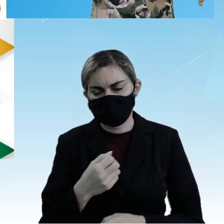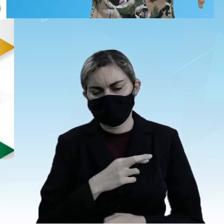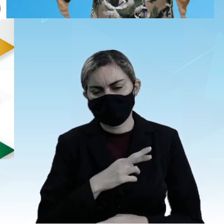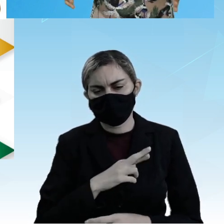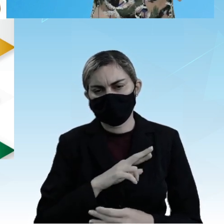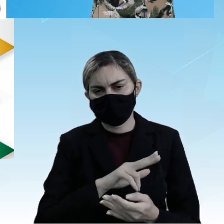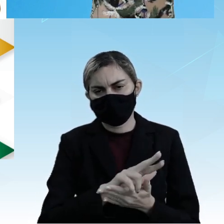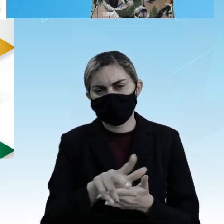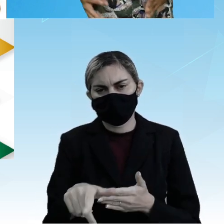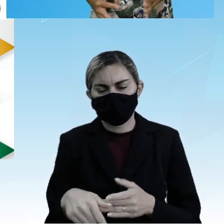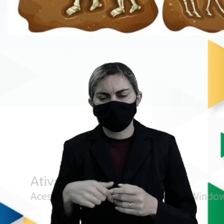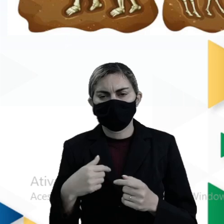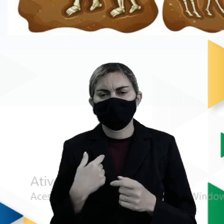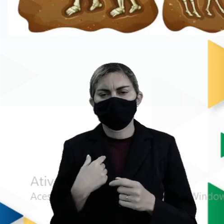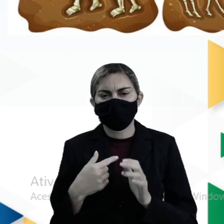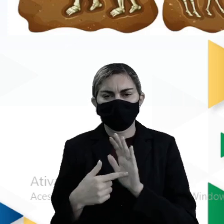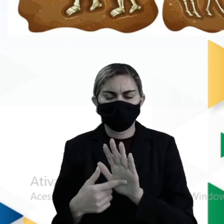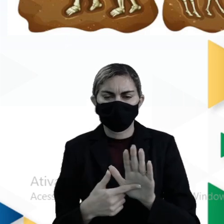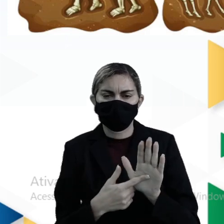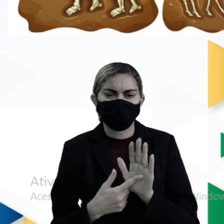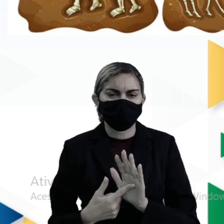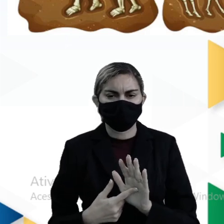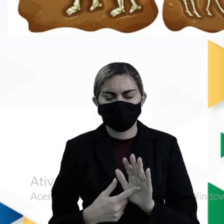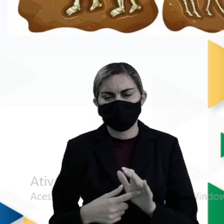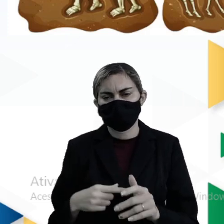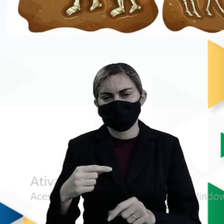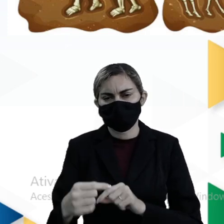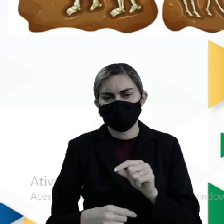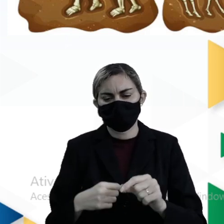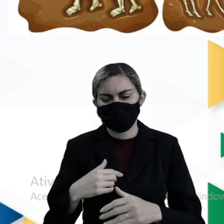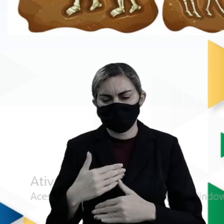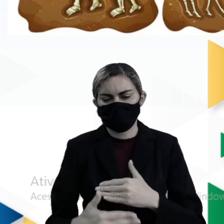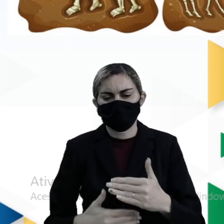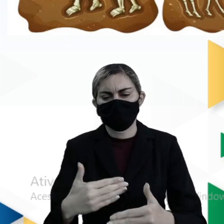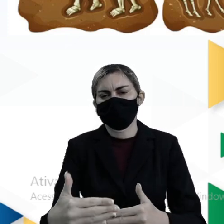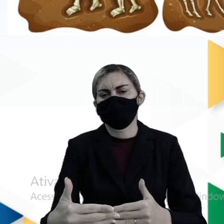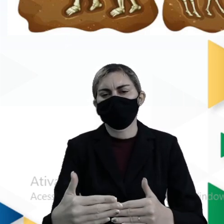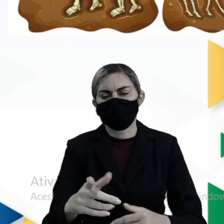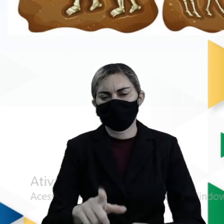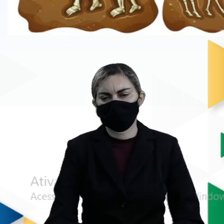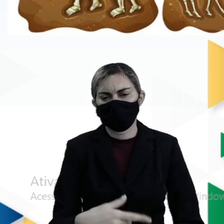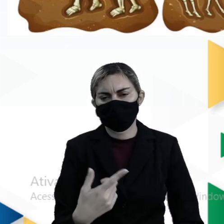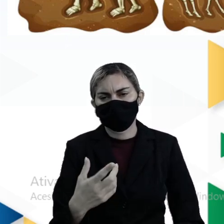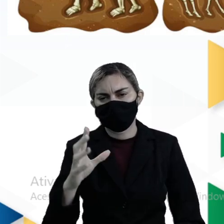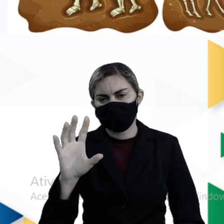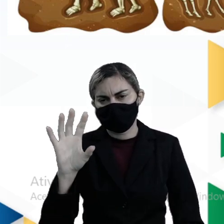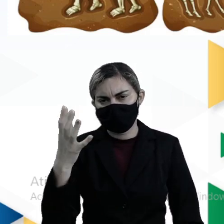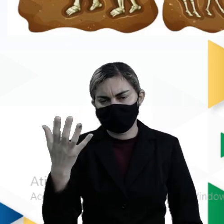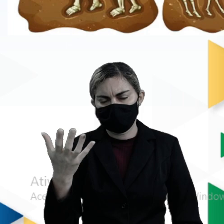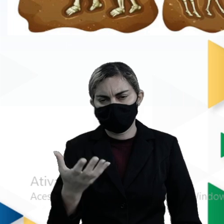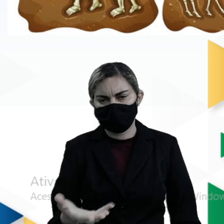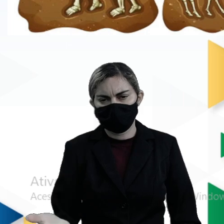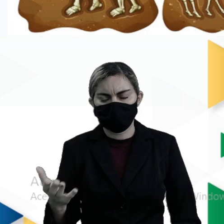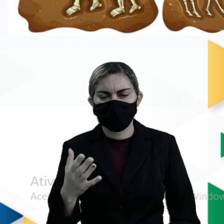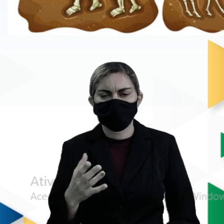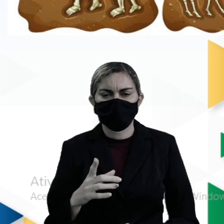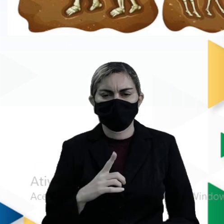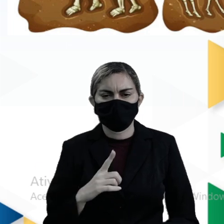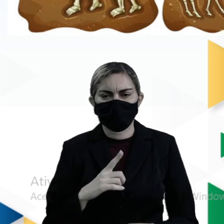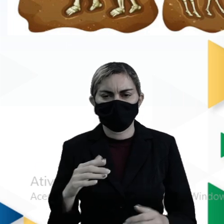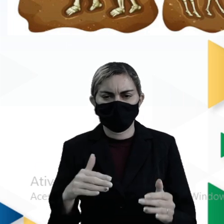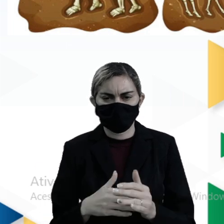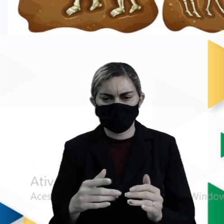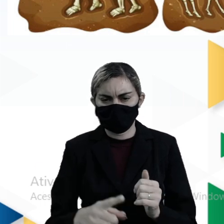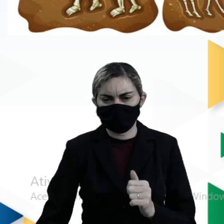várias evidências que sustentam o fato de que a evolução ela aconteceu e acontece até